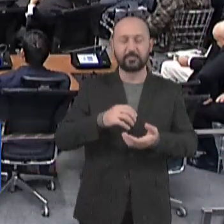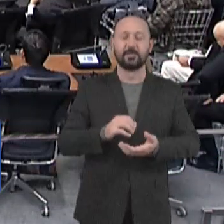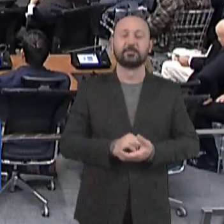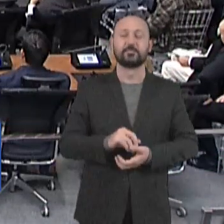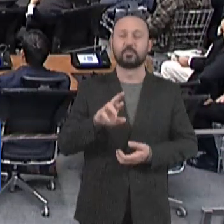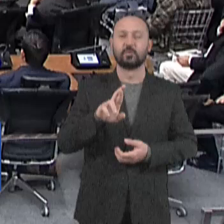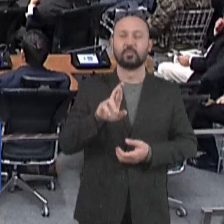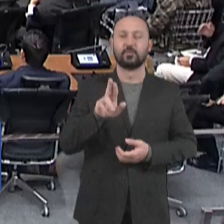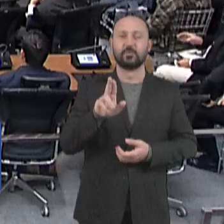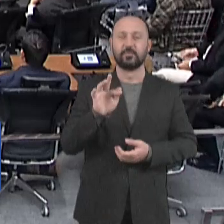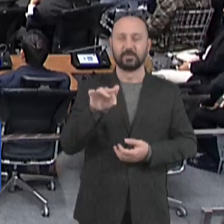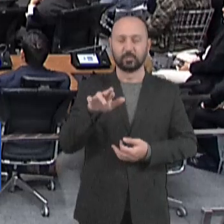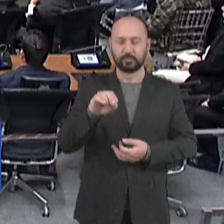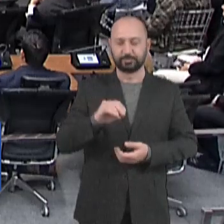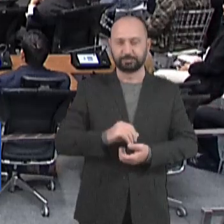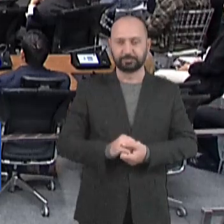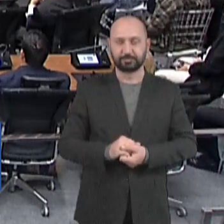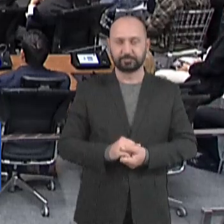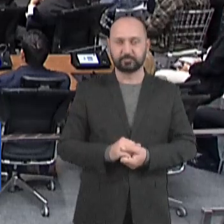paz.